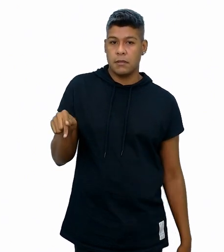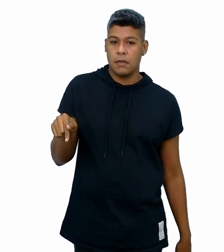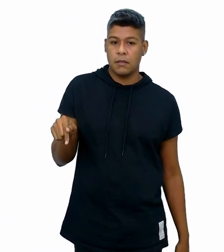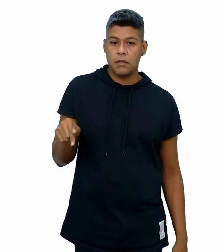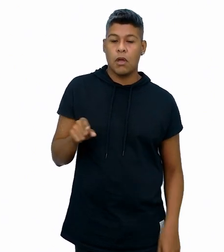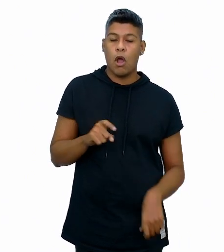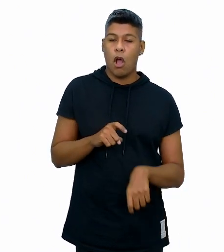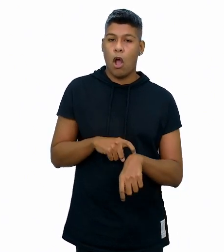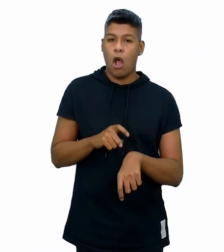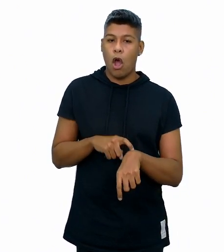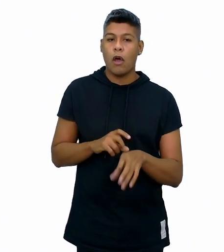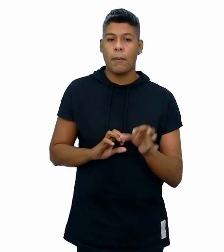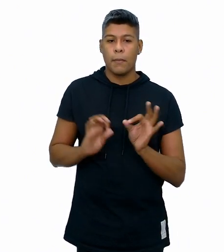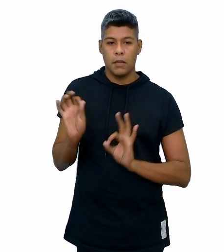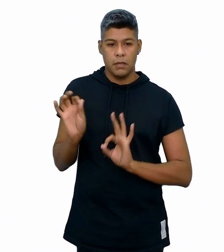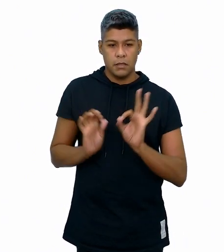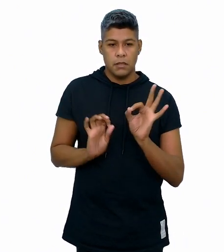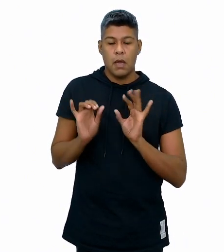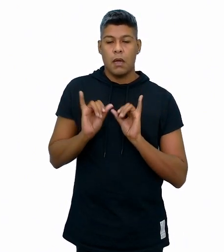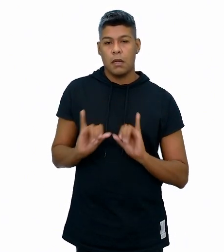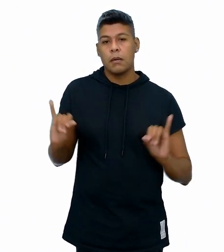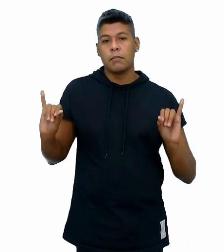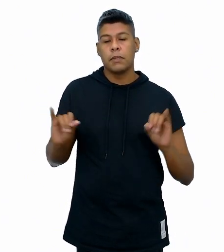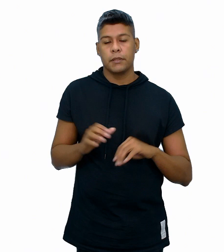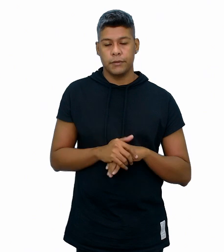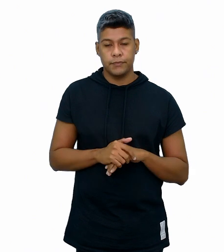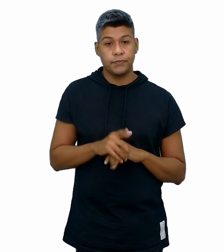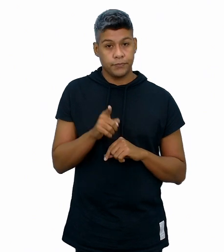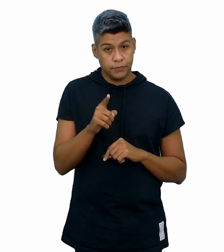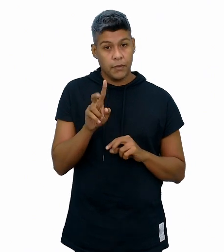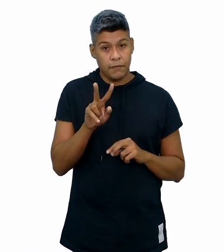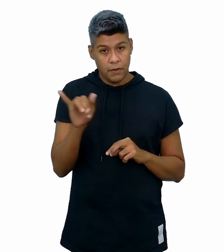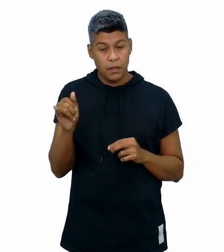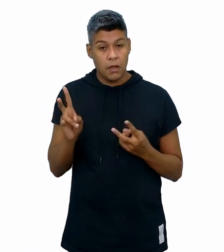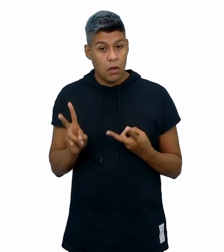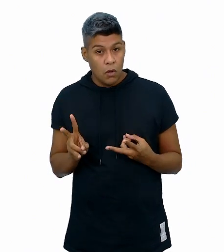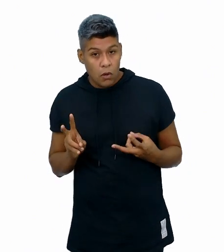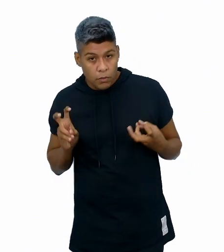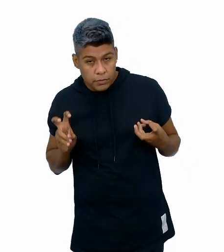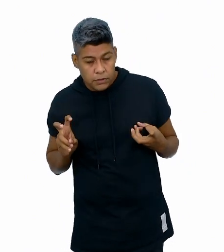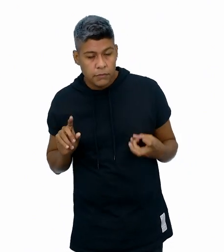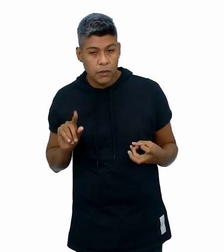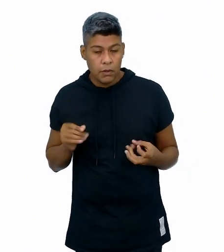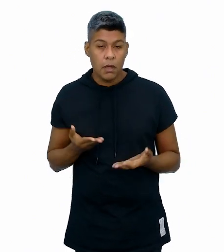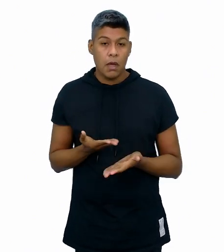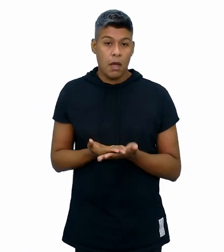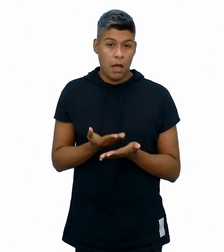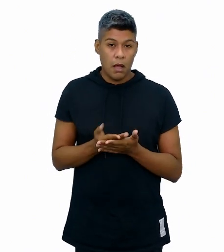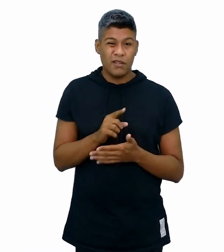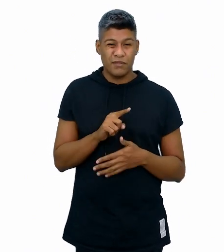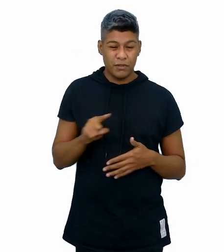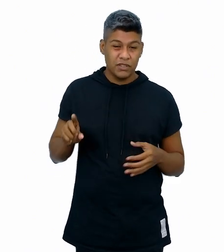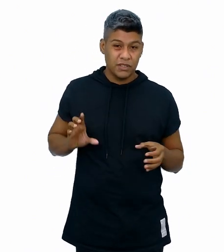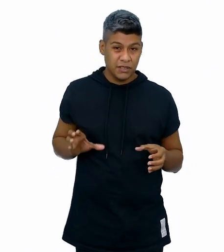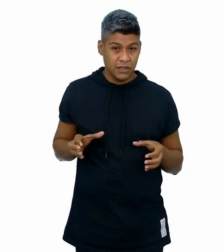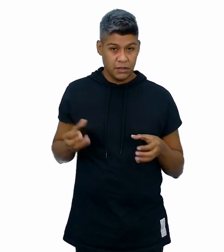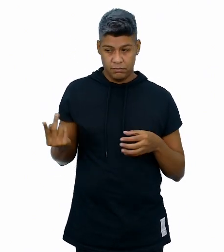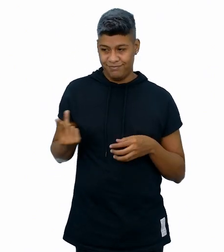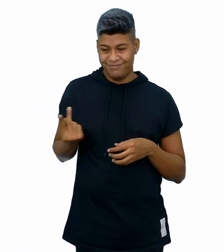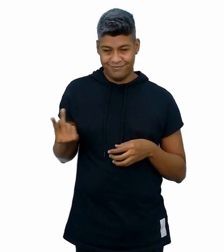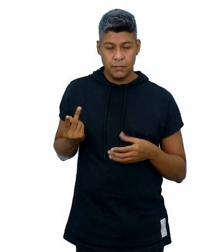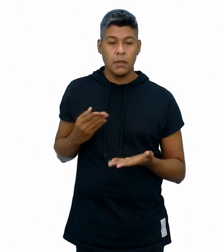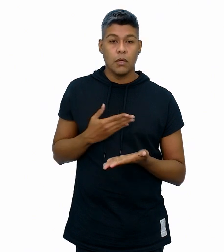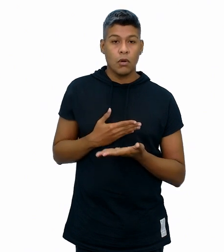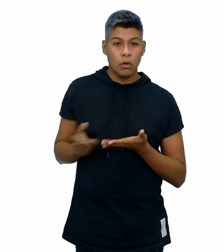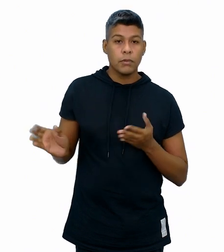hora de planejar a nossa campanha. Então, vocês vão observar, né, nesta aula, você e sua dupla irão